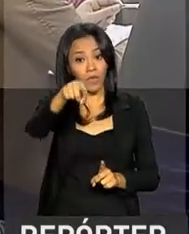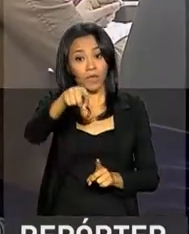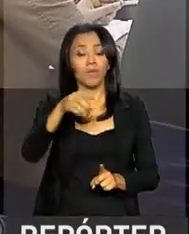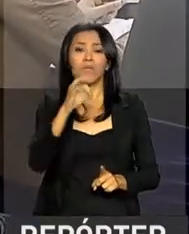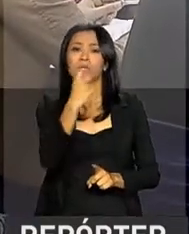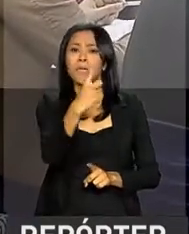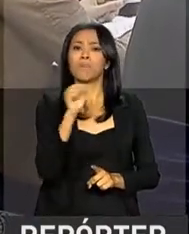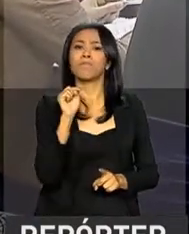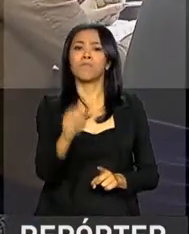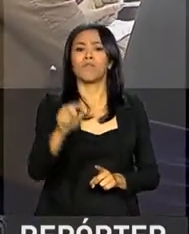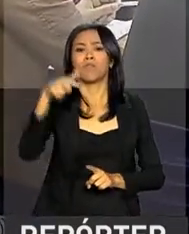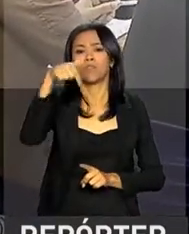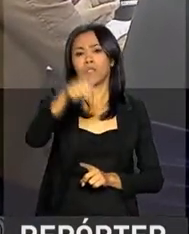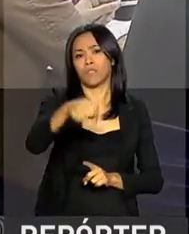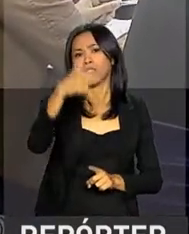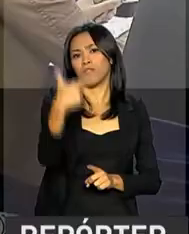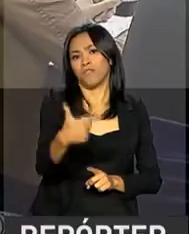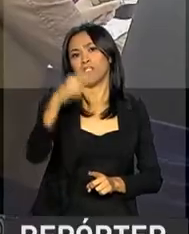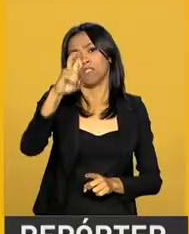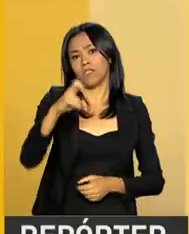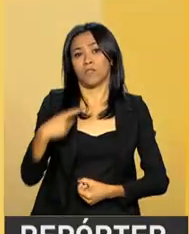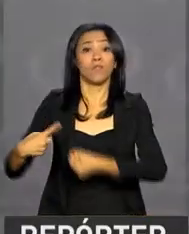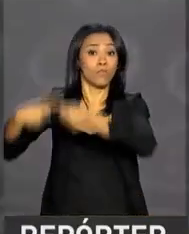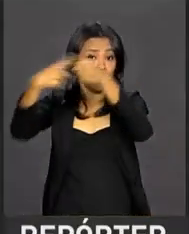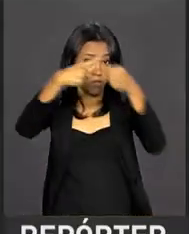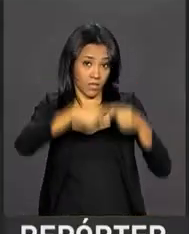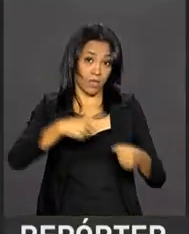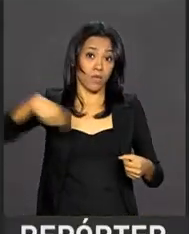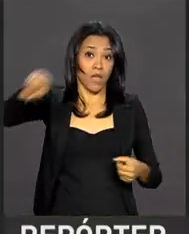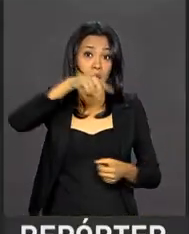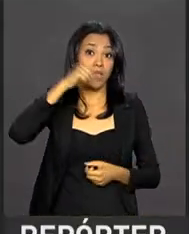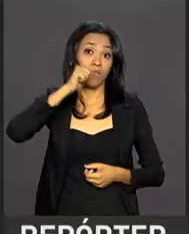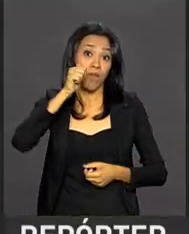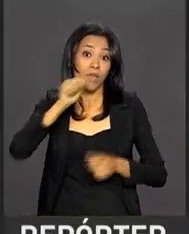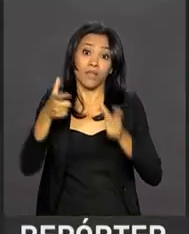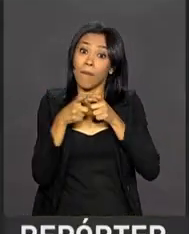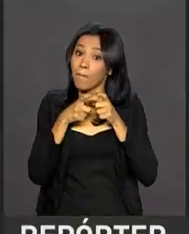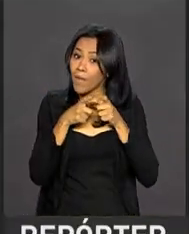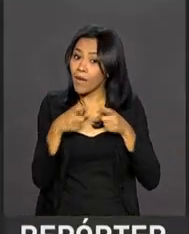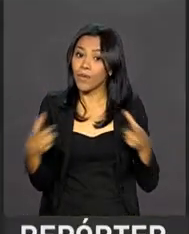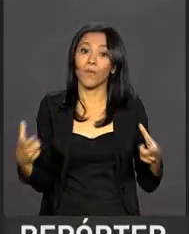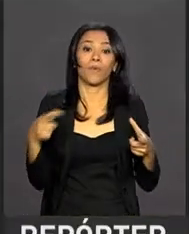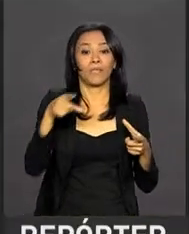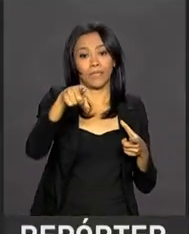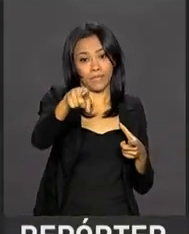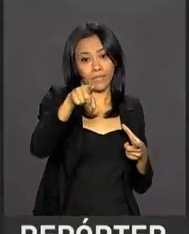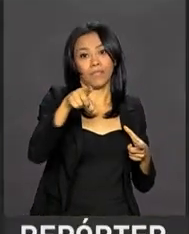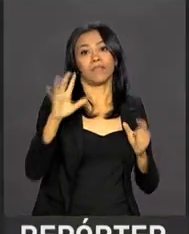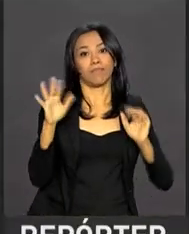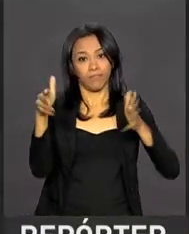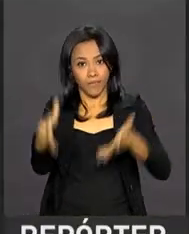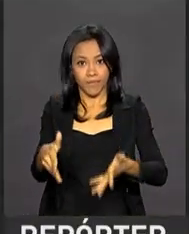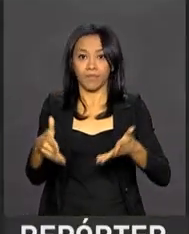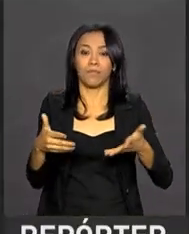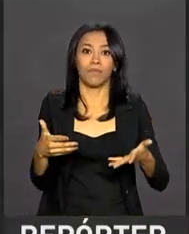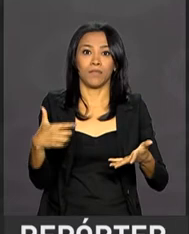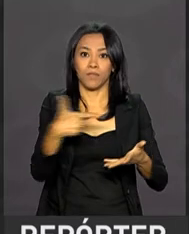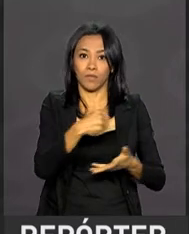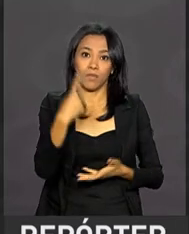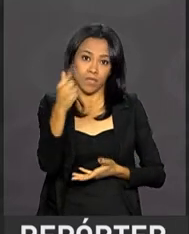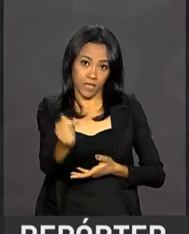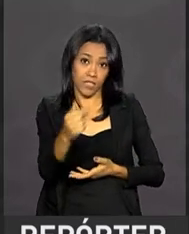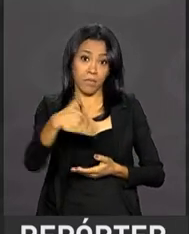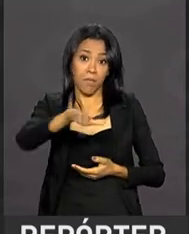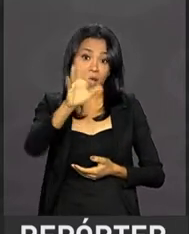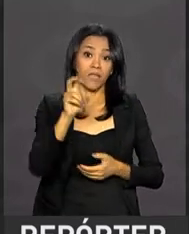em 1725 municípios as mulheres são maioria entre os participantes do enem 2007 mais de